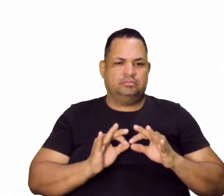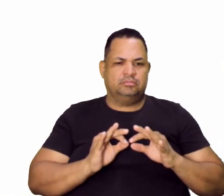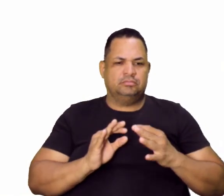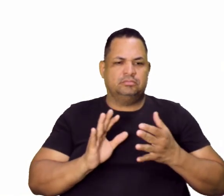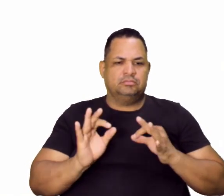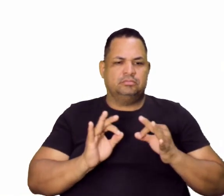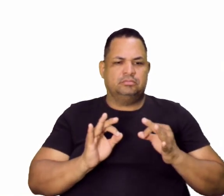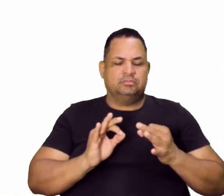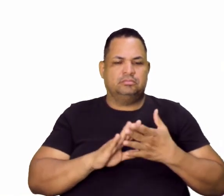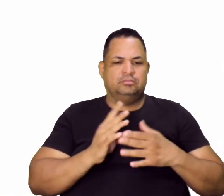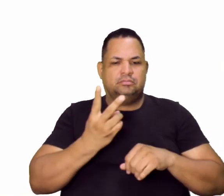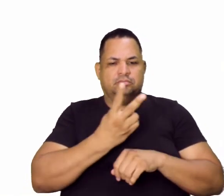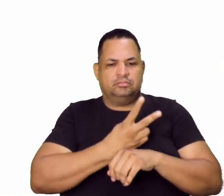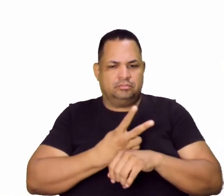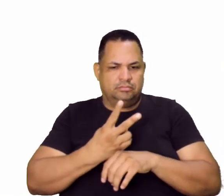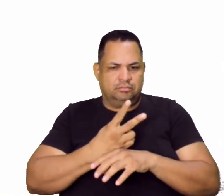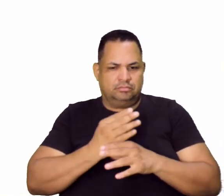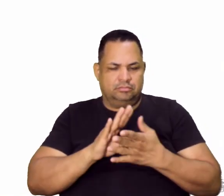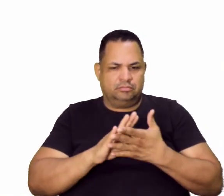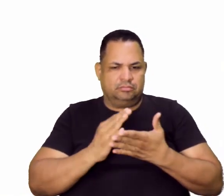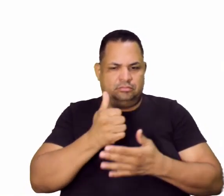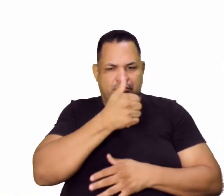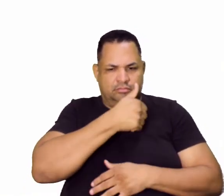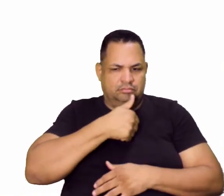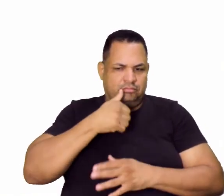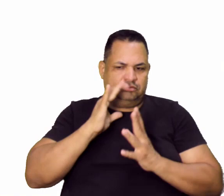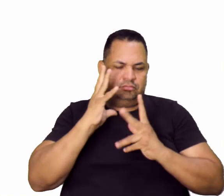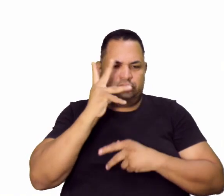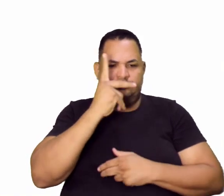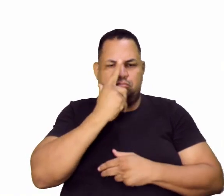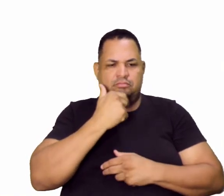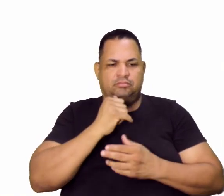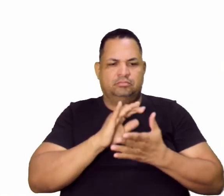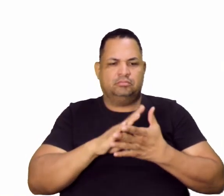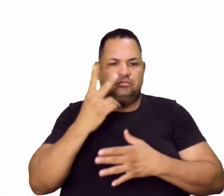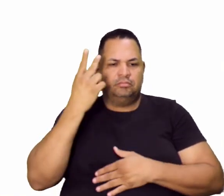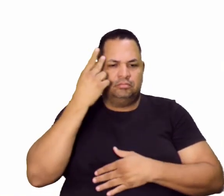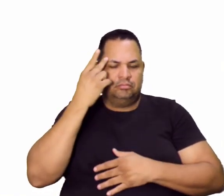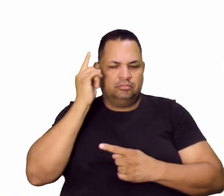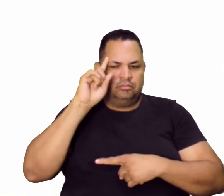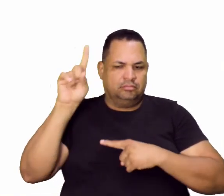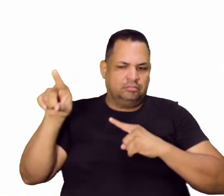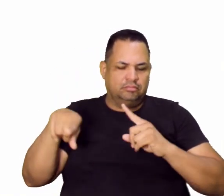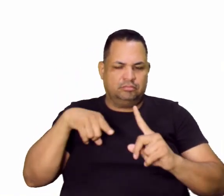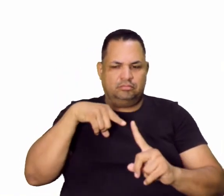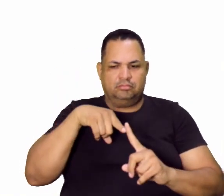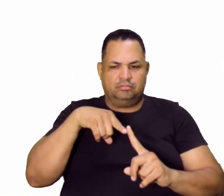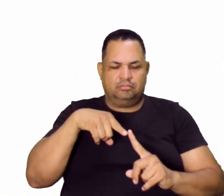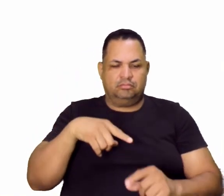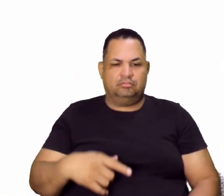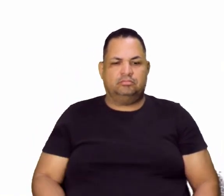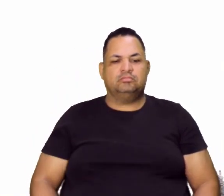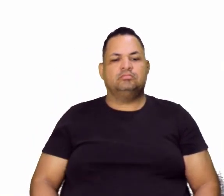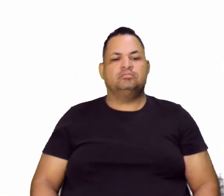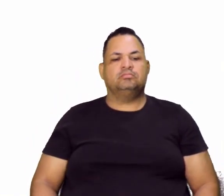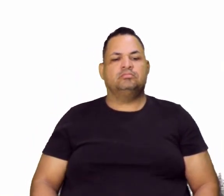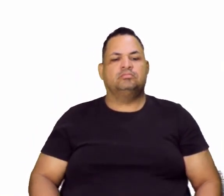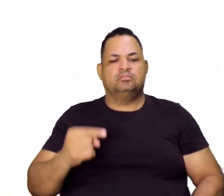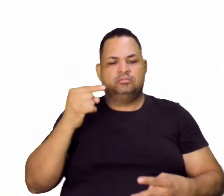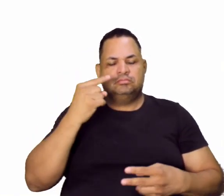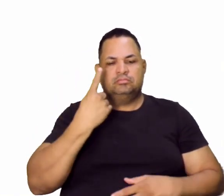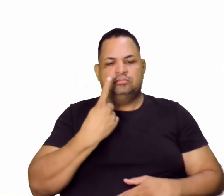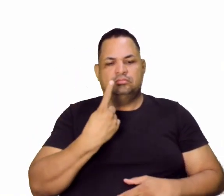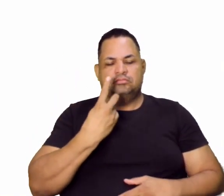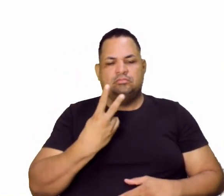Para apenas procurar ou que possa realçar a beleza natural em foco. Então, 1, 2 e 3